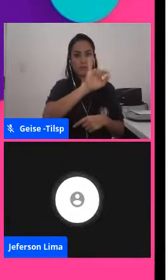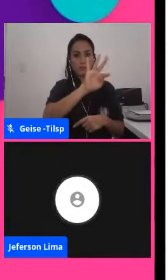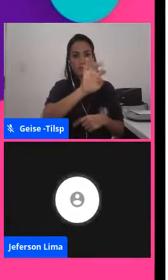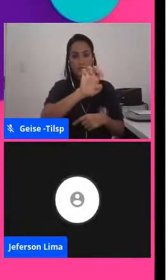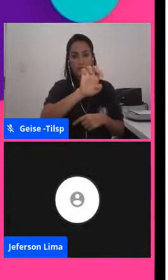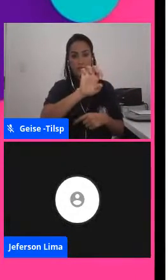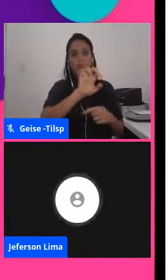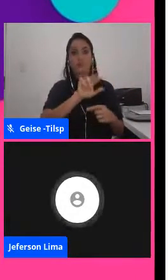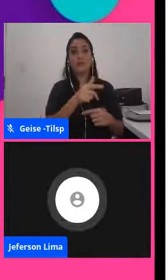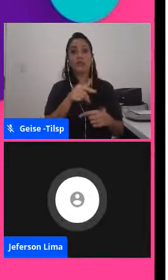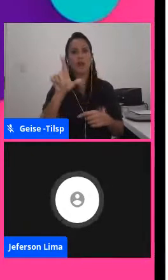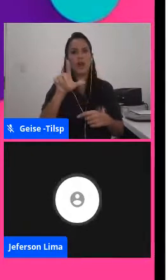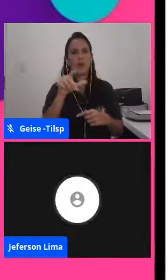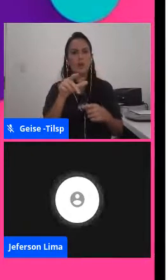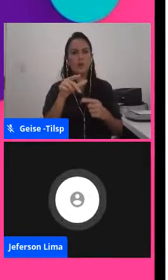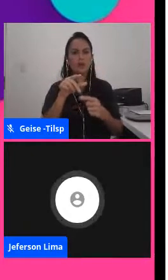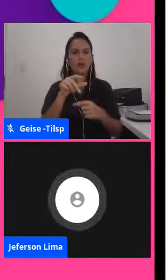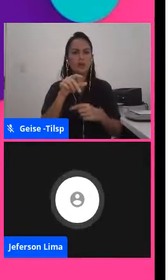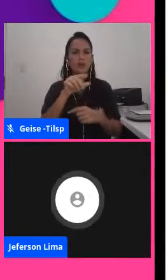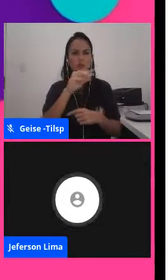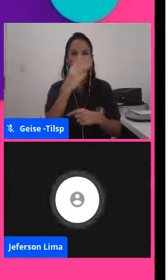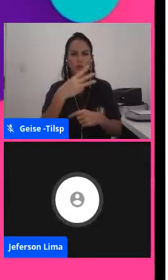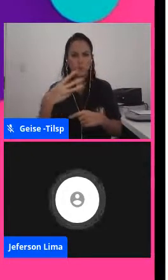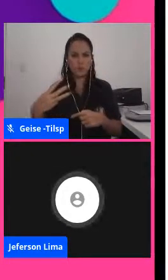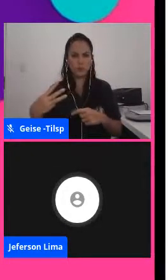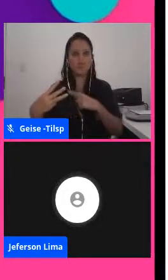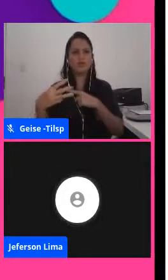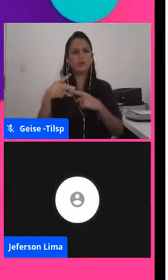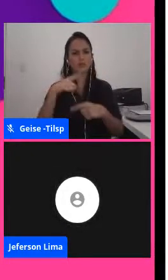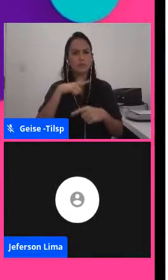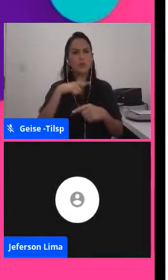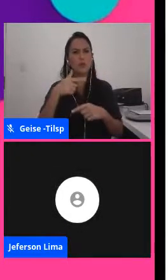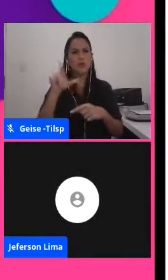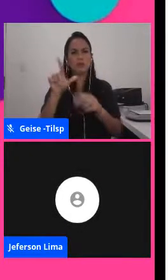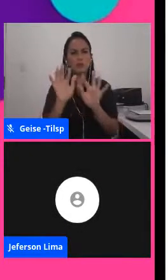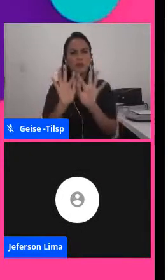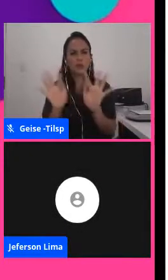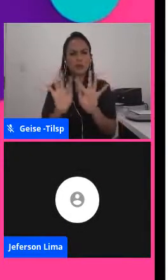mais simples do que essa daqui. Mas ela geralmente começa em 4 megabytes.